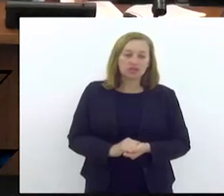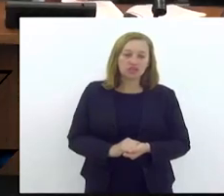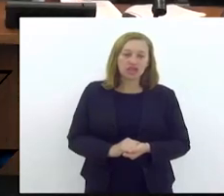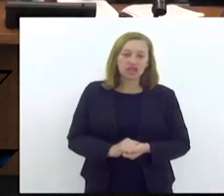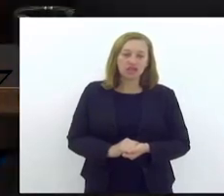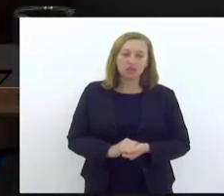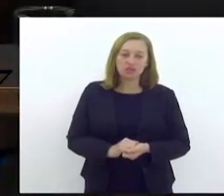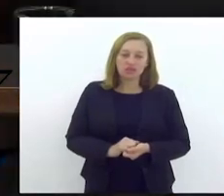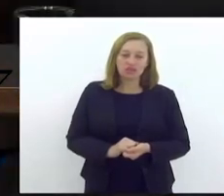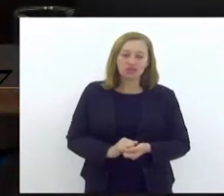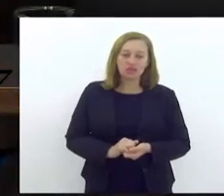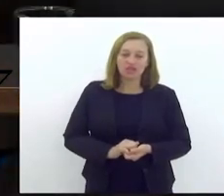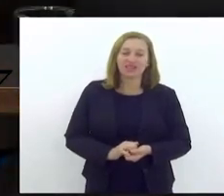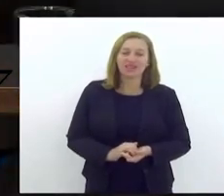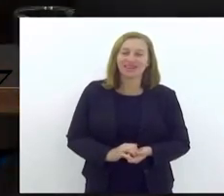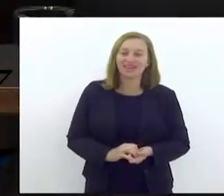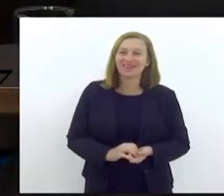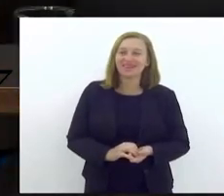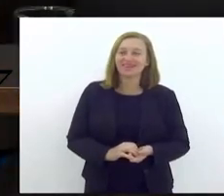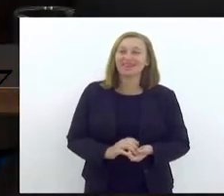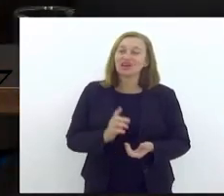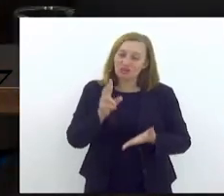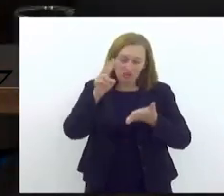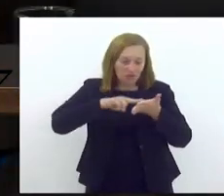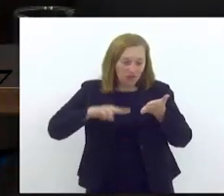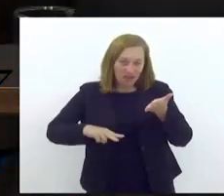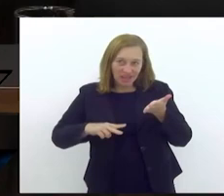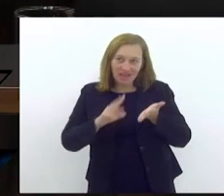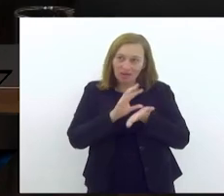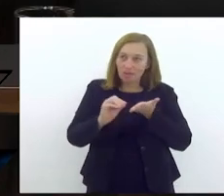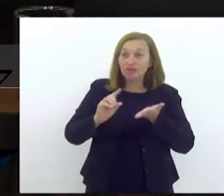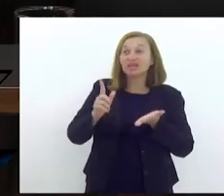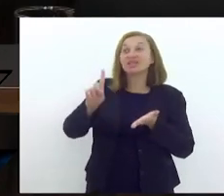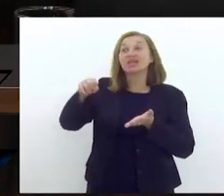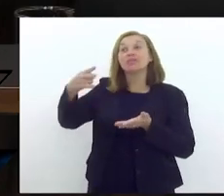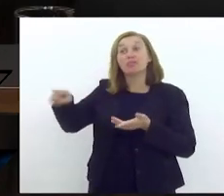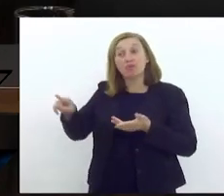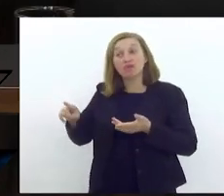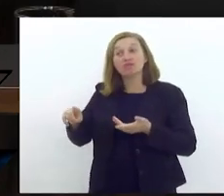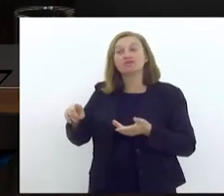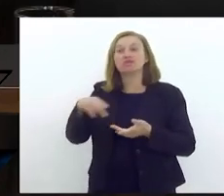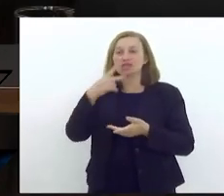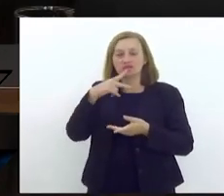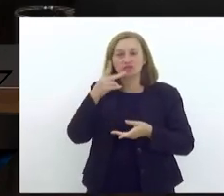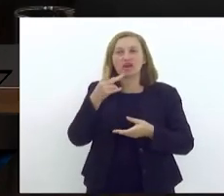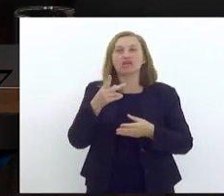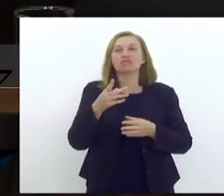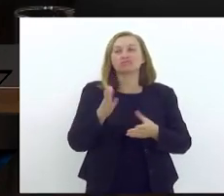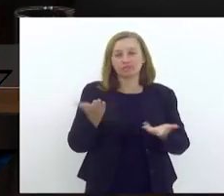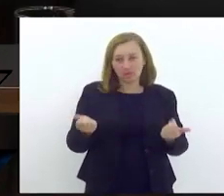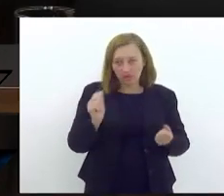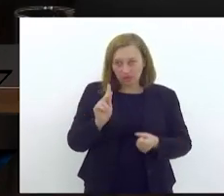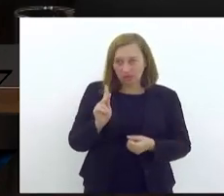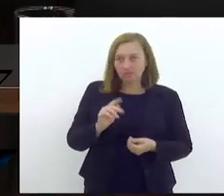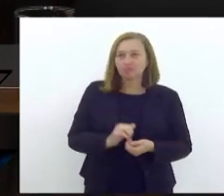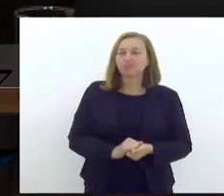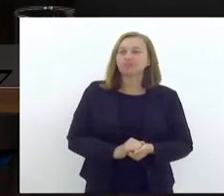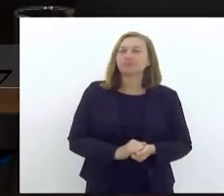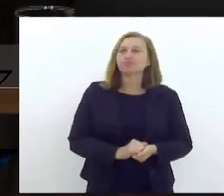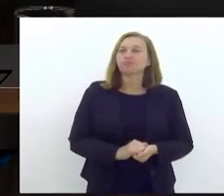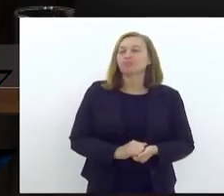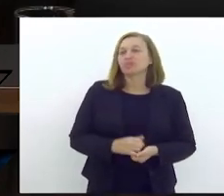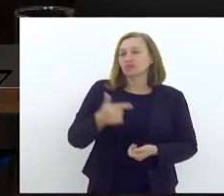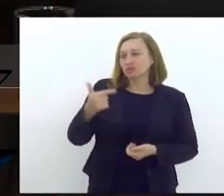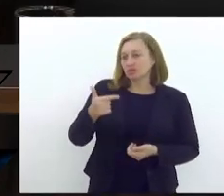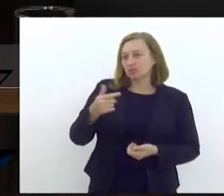eu vou ler a pauta e as declarações eu vou deixar o final que aí eu abro para os inscritos tá aí vossa excelência